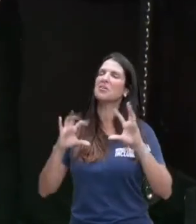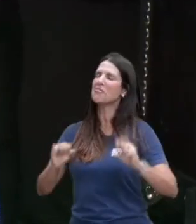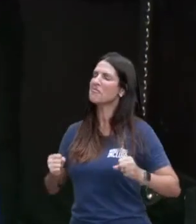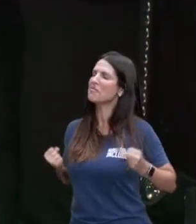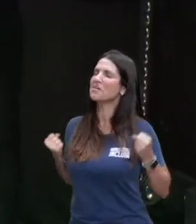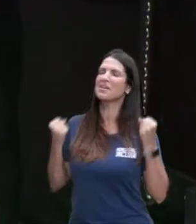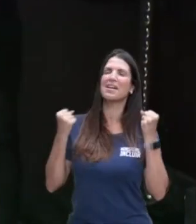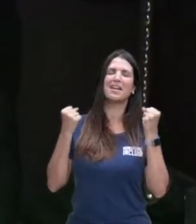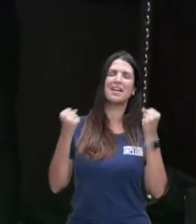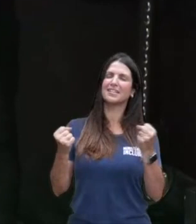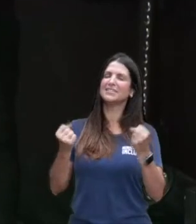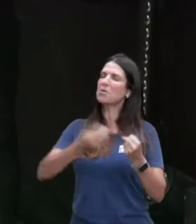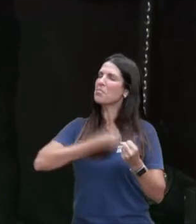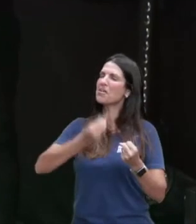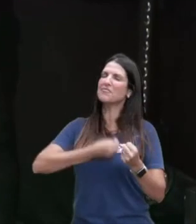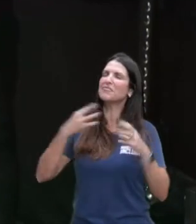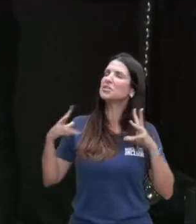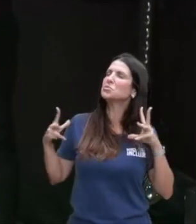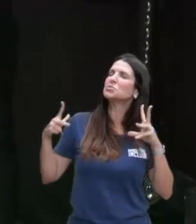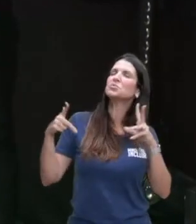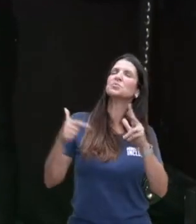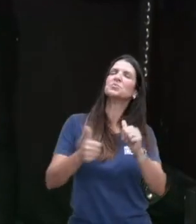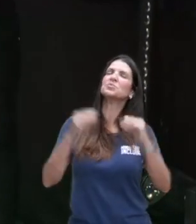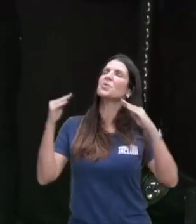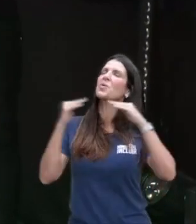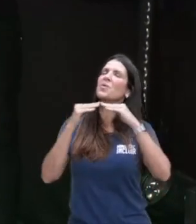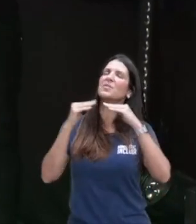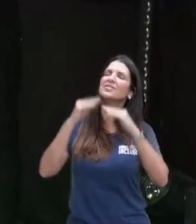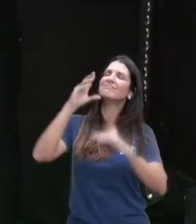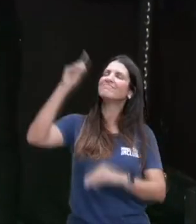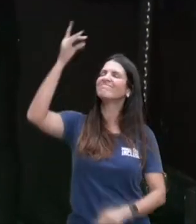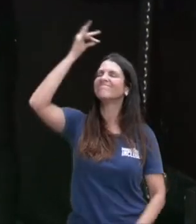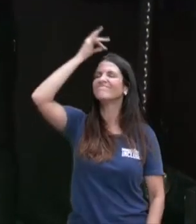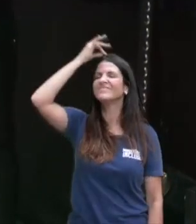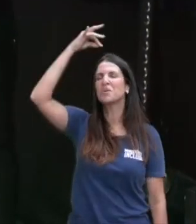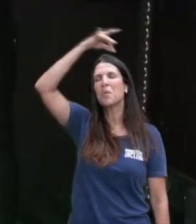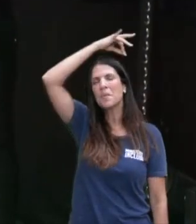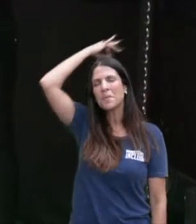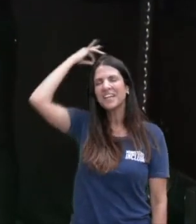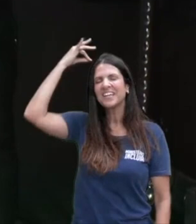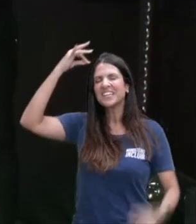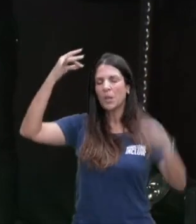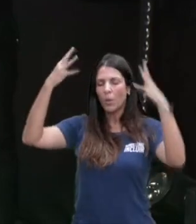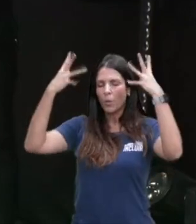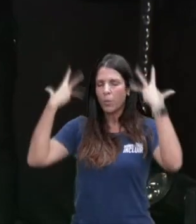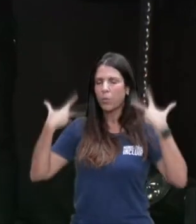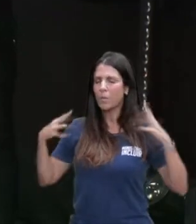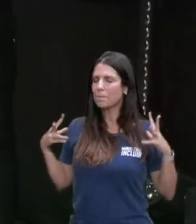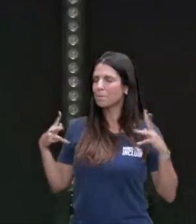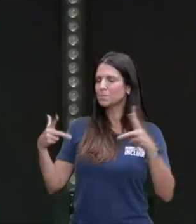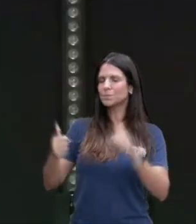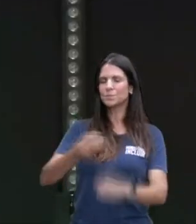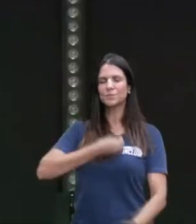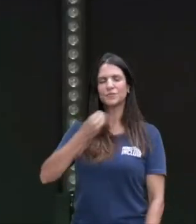tudo que o senhor quer que eu viva o que o teu espírito domine a minha vida a partir de hoje